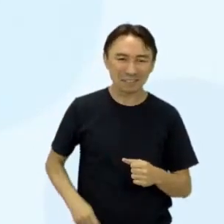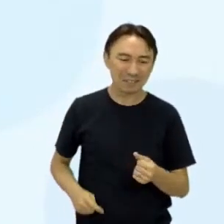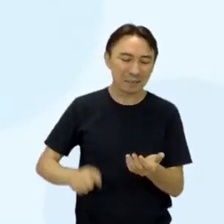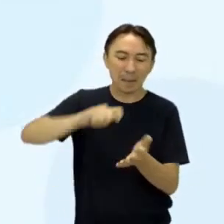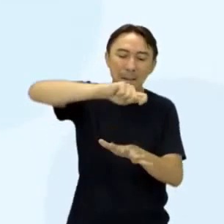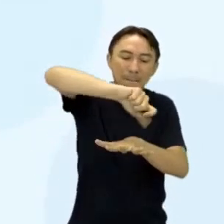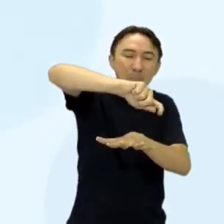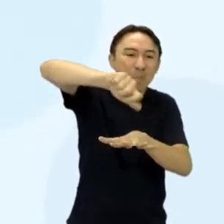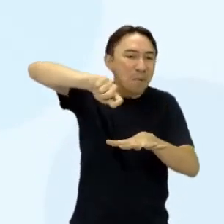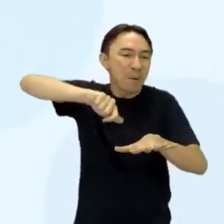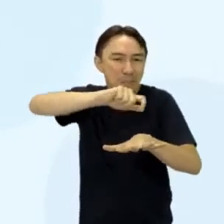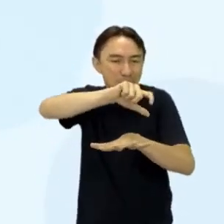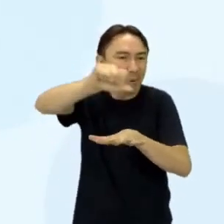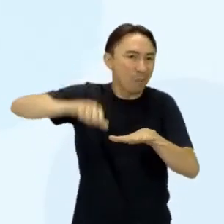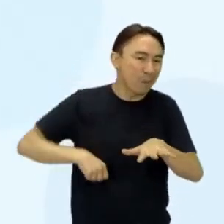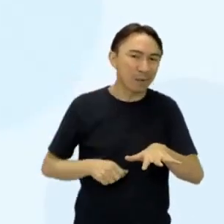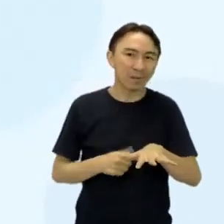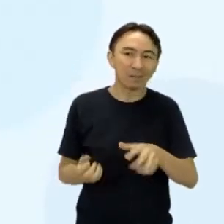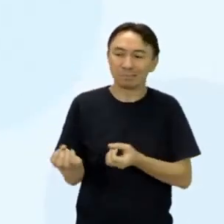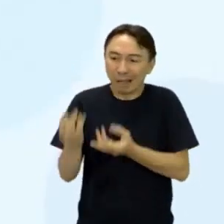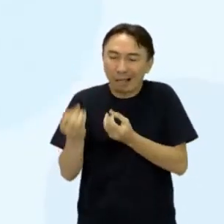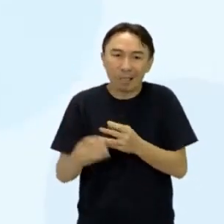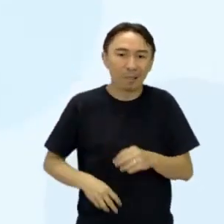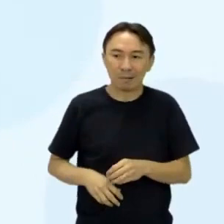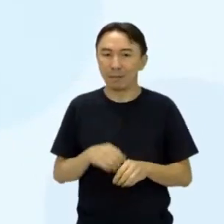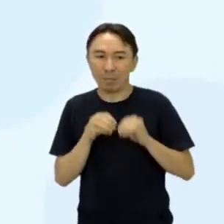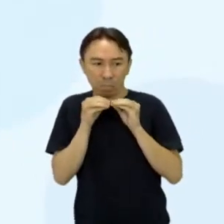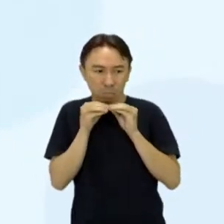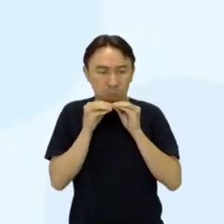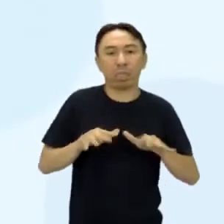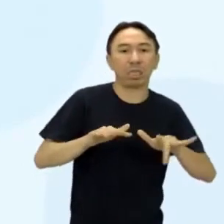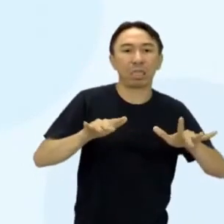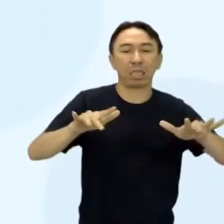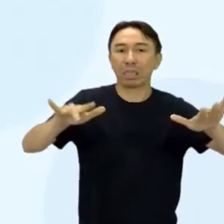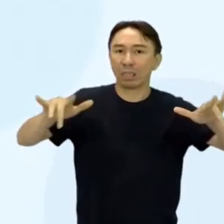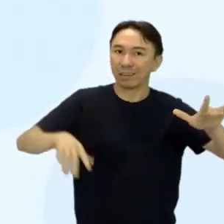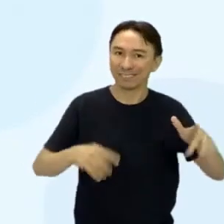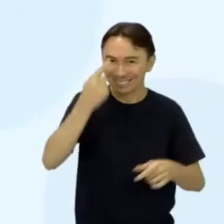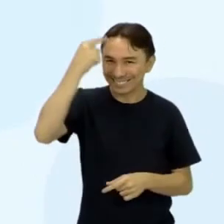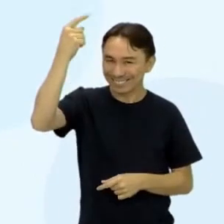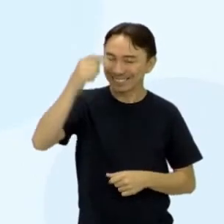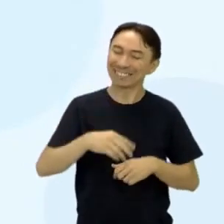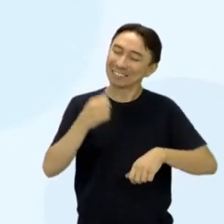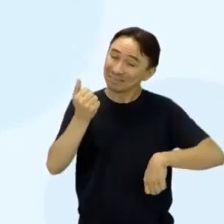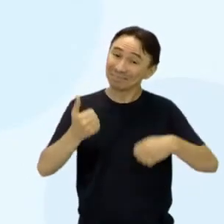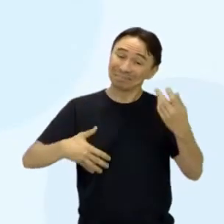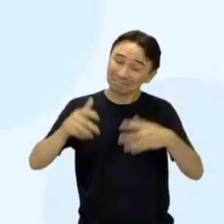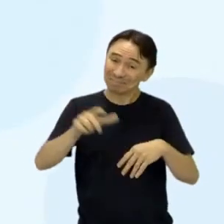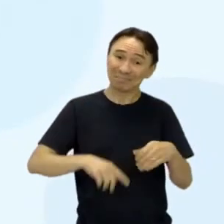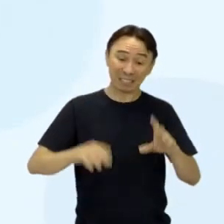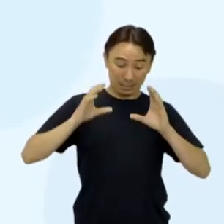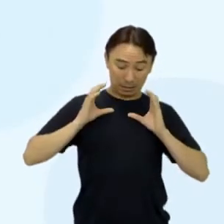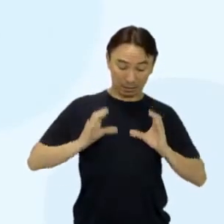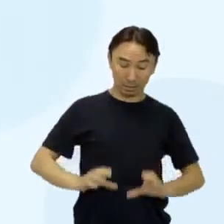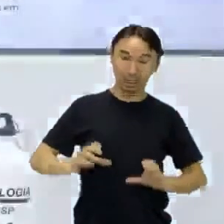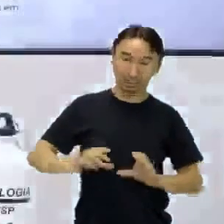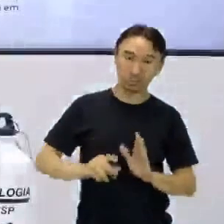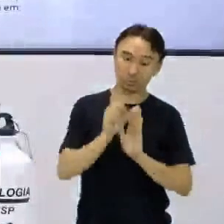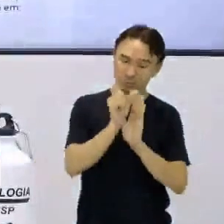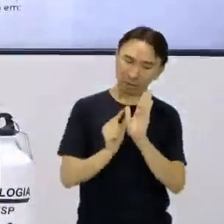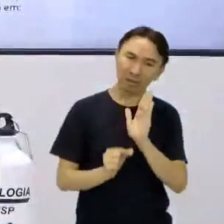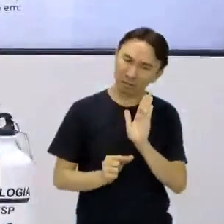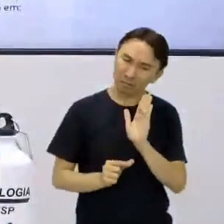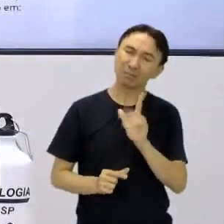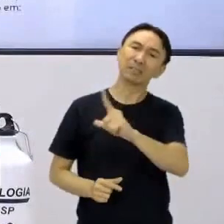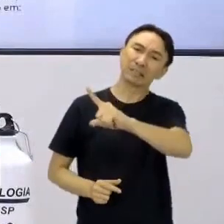essas coisas que a gente discute hoje em dia. Então, a cidadania digital, ela é uma coisa que já, vamos dizer, já existe, né?